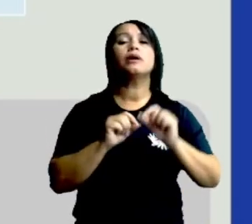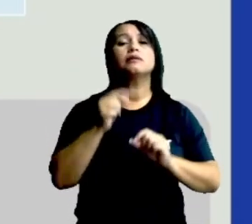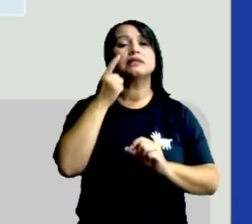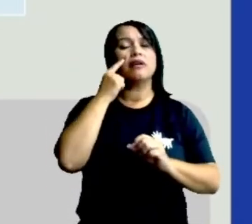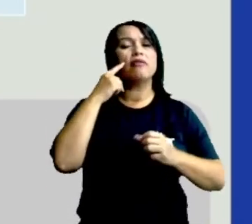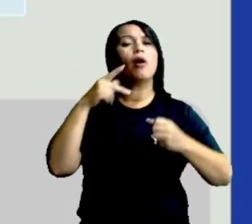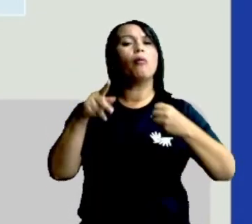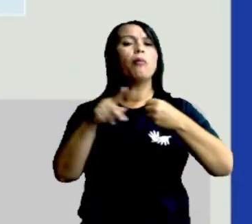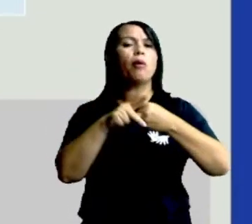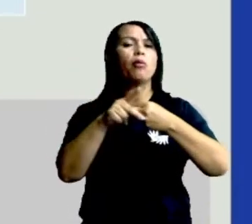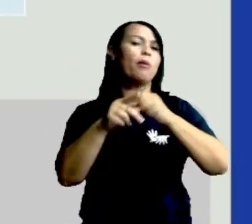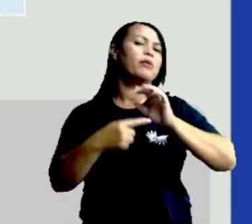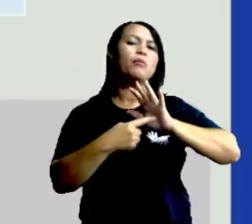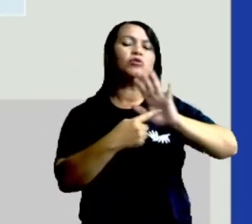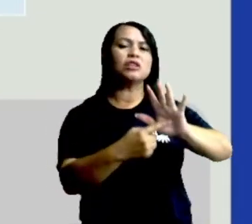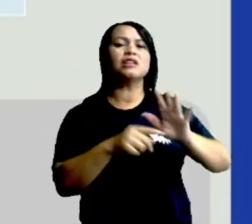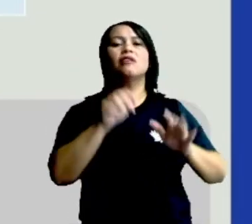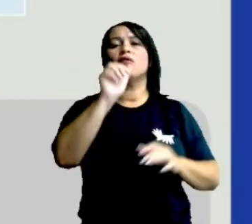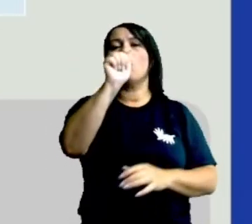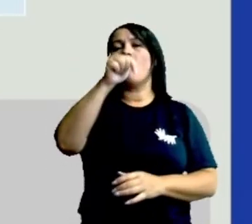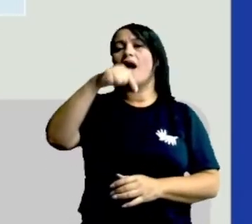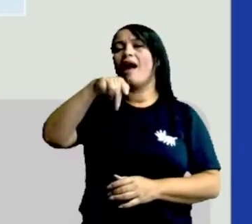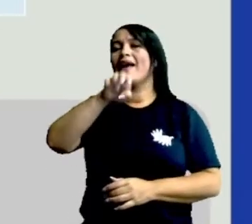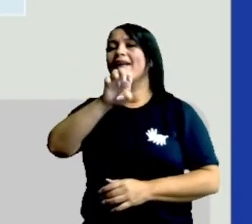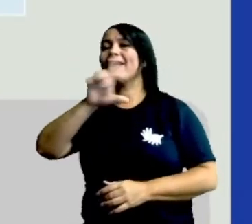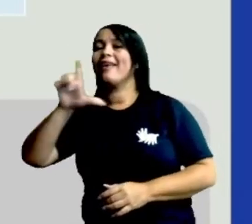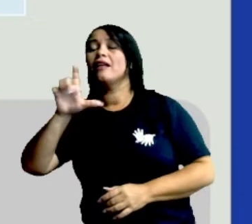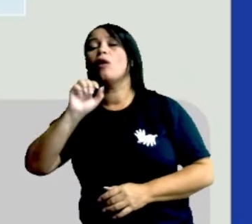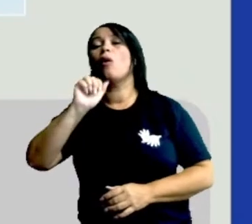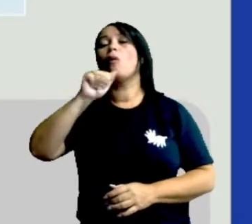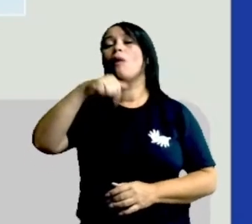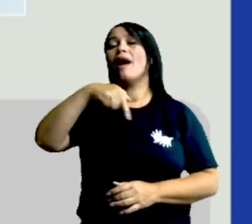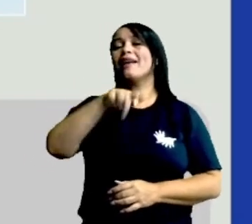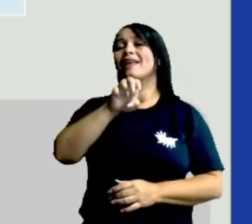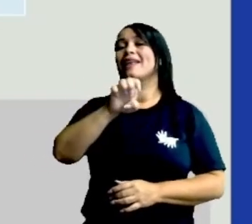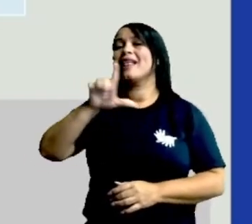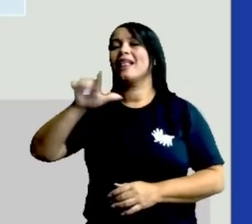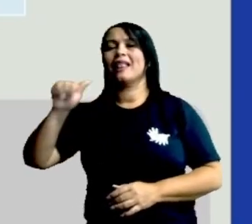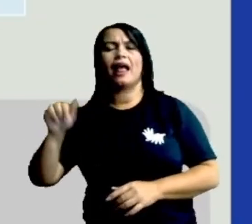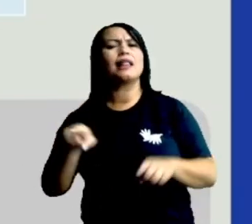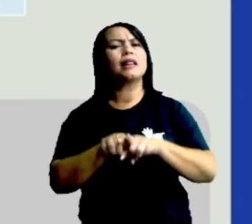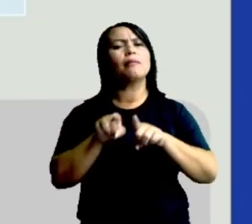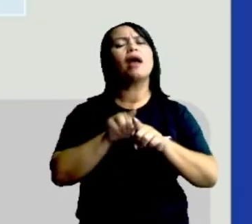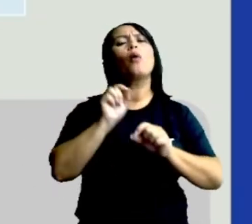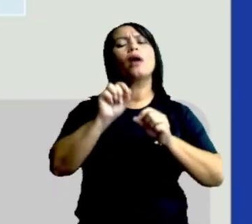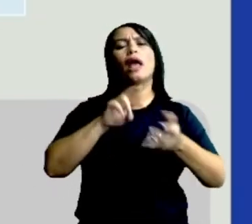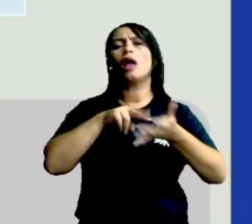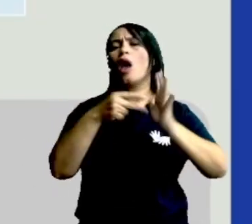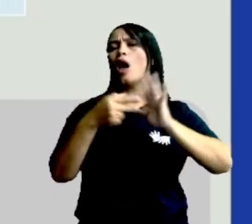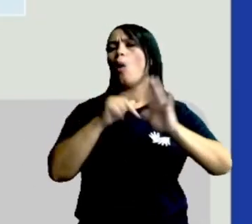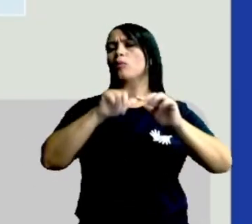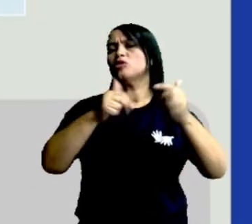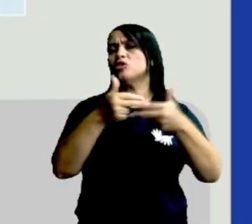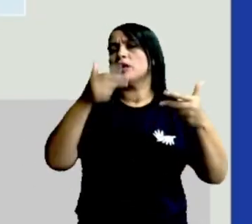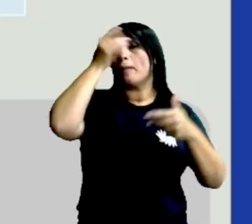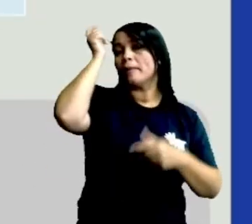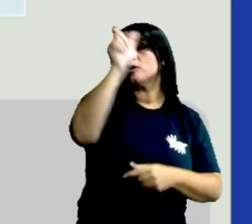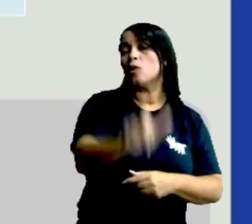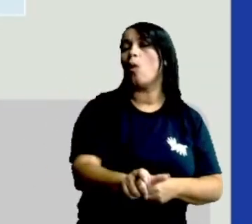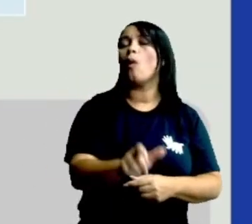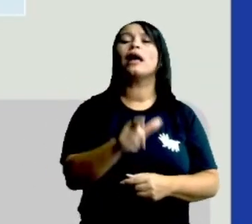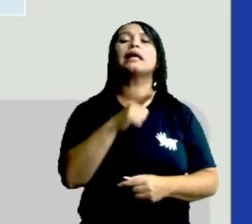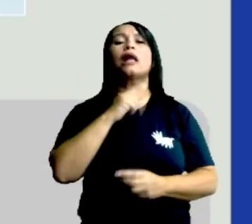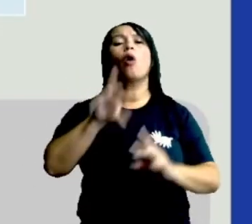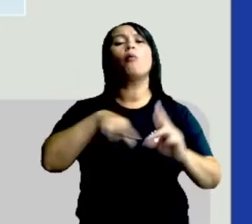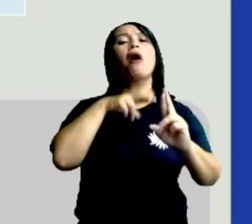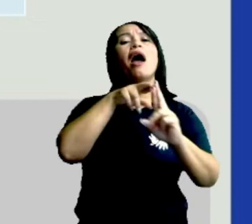pronome demonstrativo, aquele ou aquela, você sabe que o objeto ou a pessoa que está sendo feito referência sobre